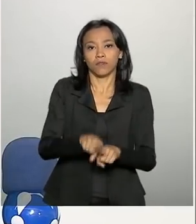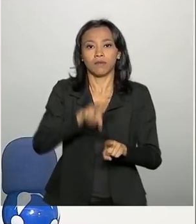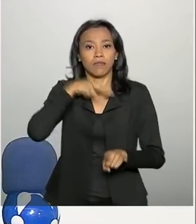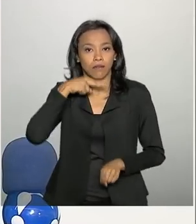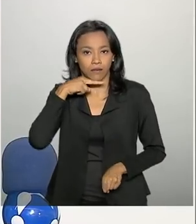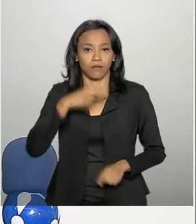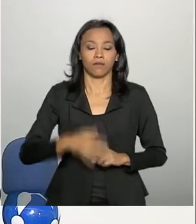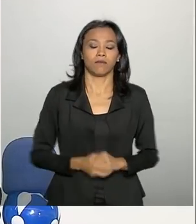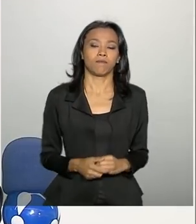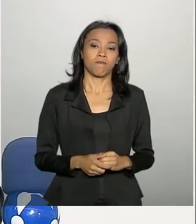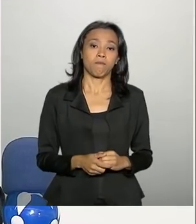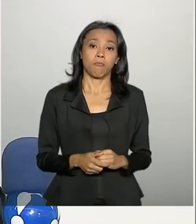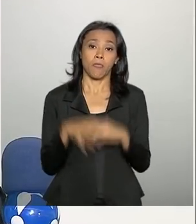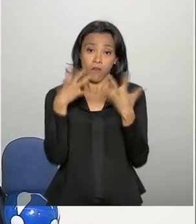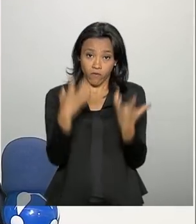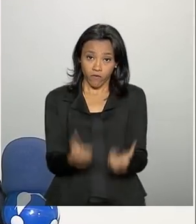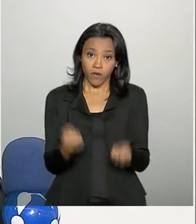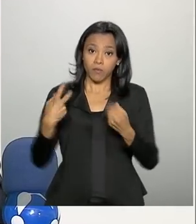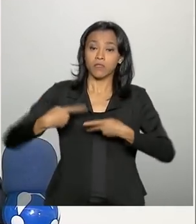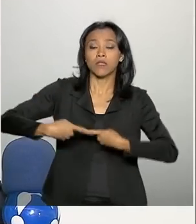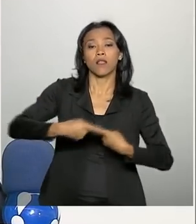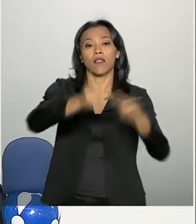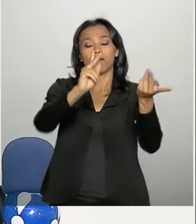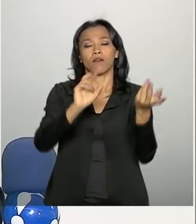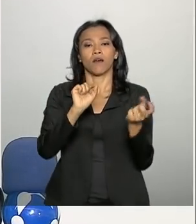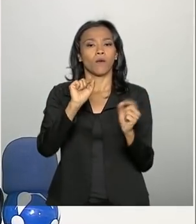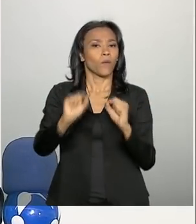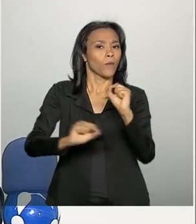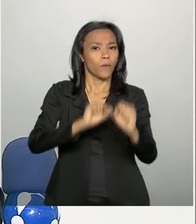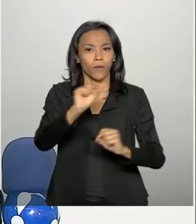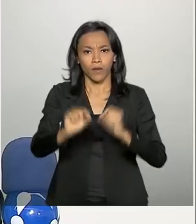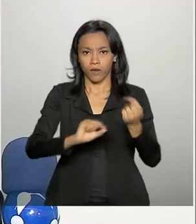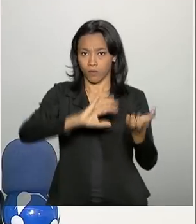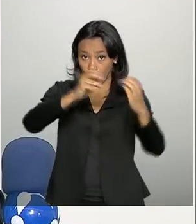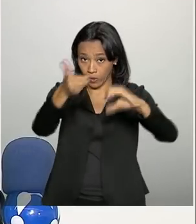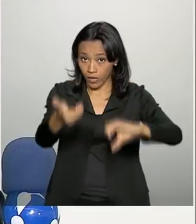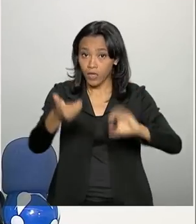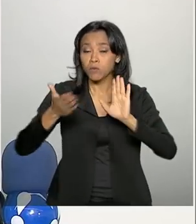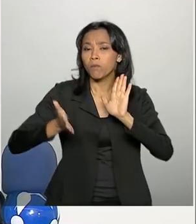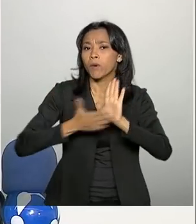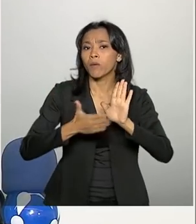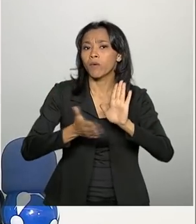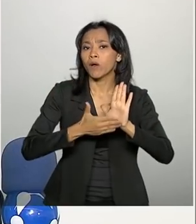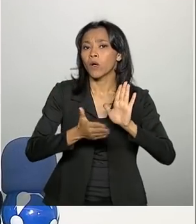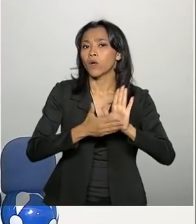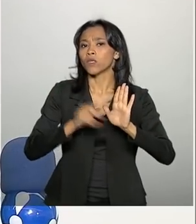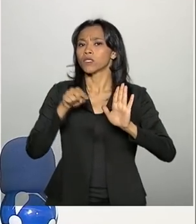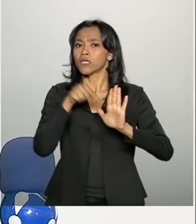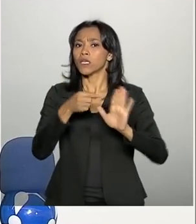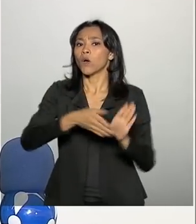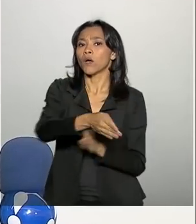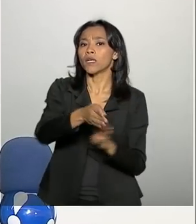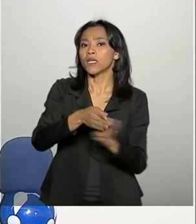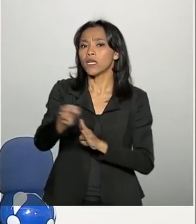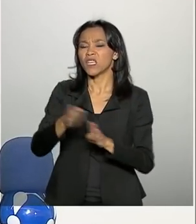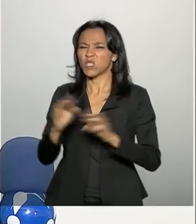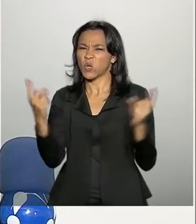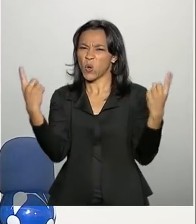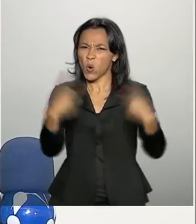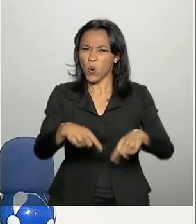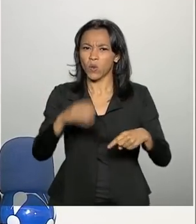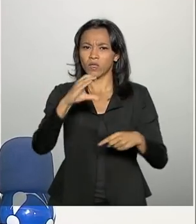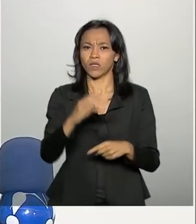Levaremos ao Congresso uma proposta que auxilie no combate ao crime organizado